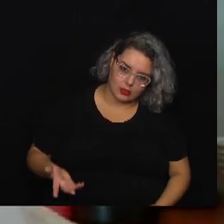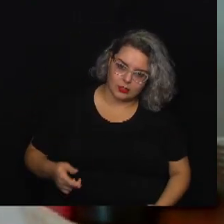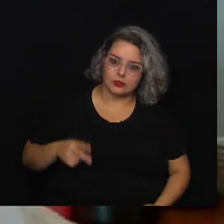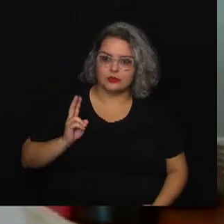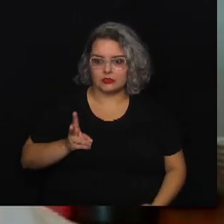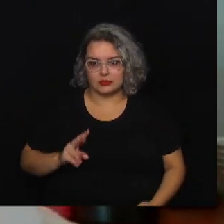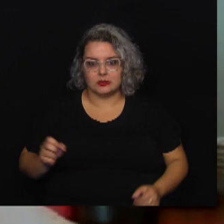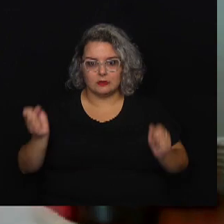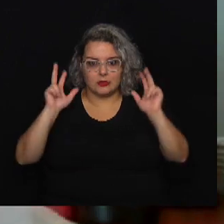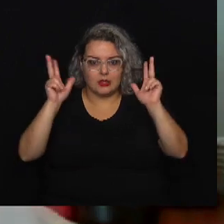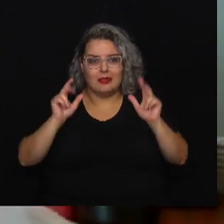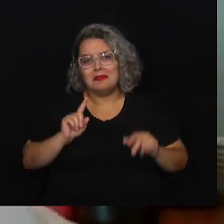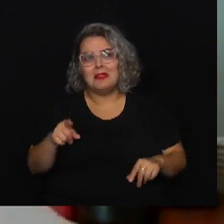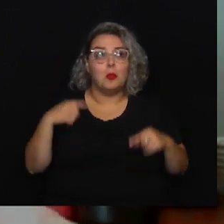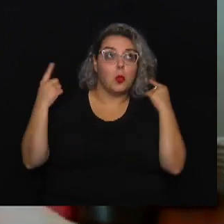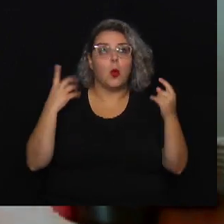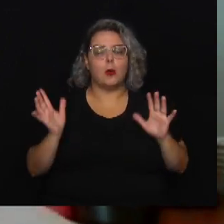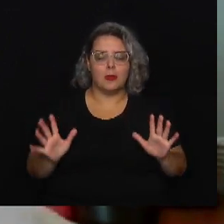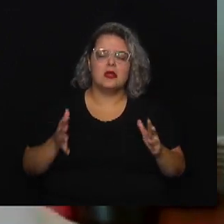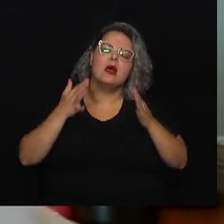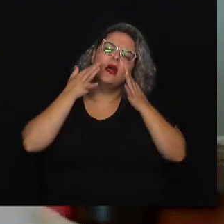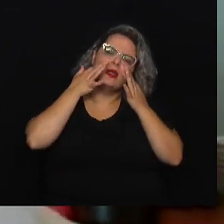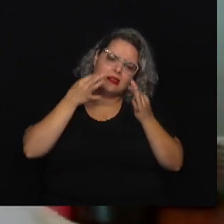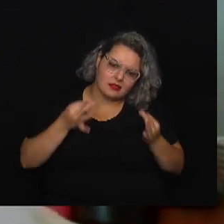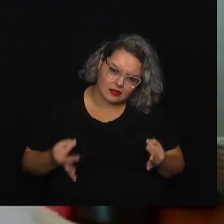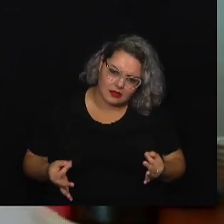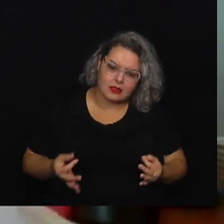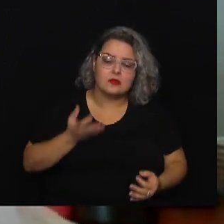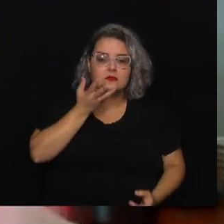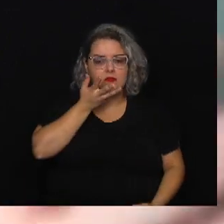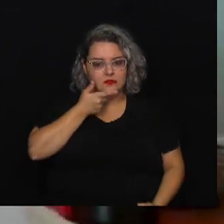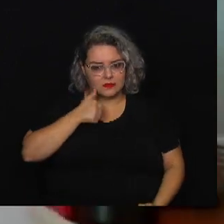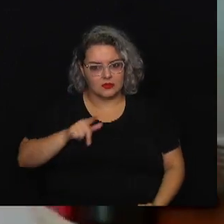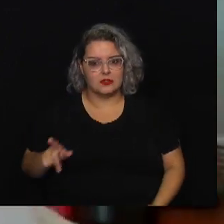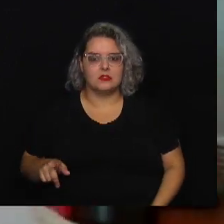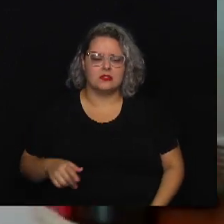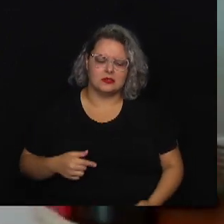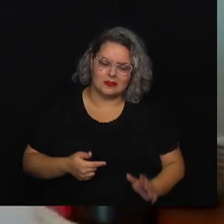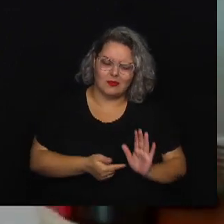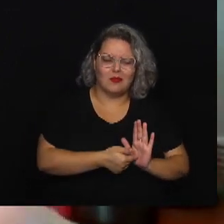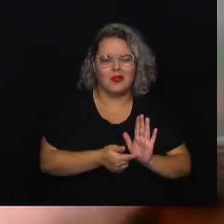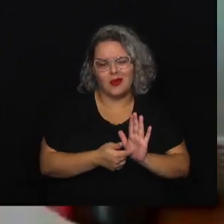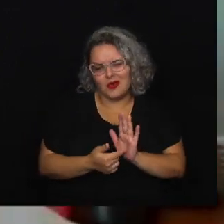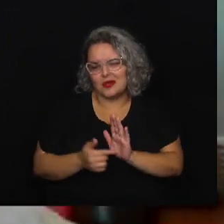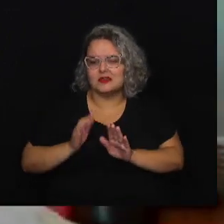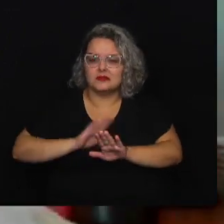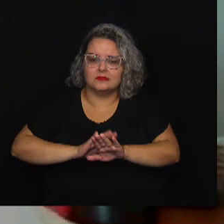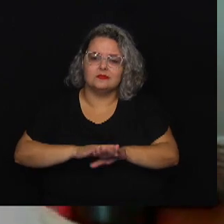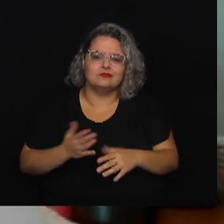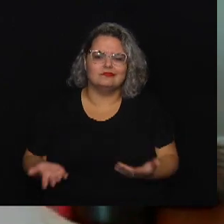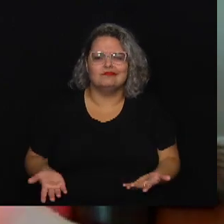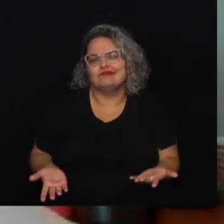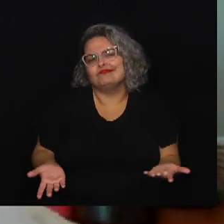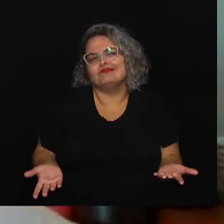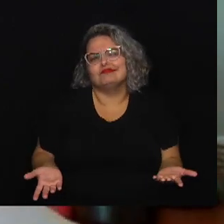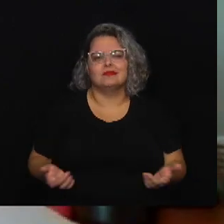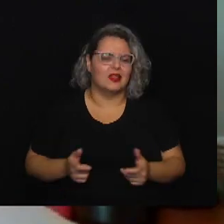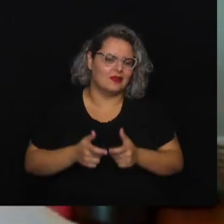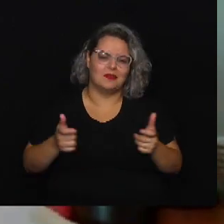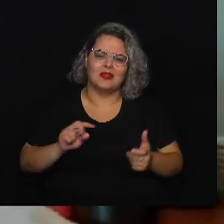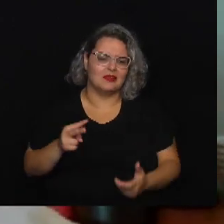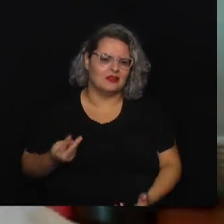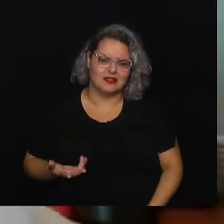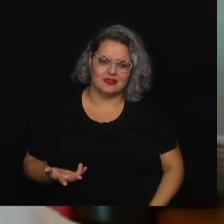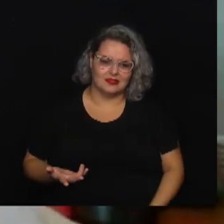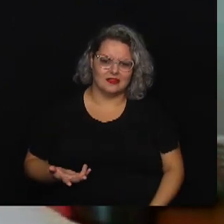não sim. paranoicos, mas atentos. As crianças dão sinais, né? Às vezes, mas na maioria das vezes,